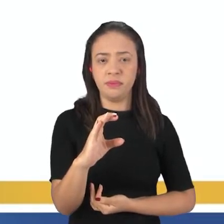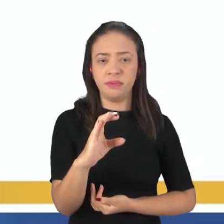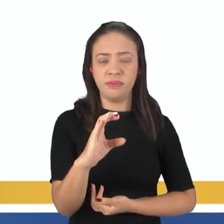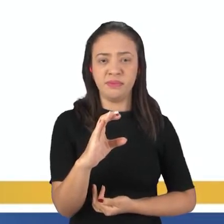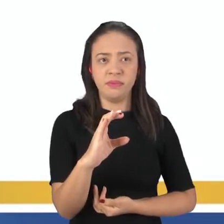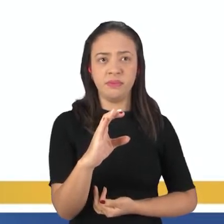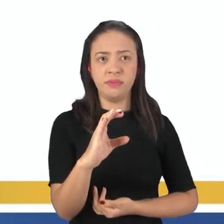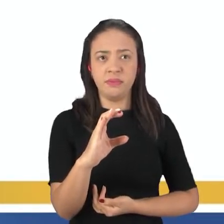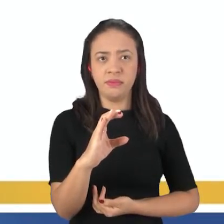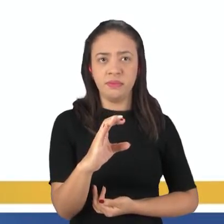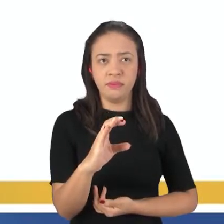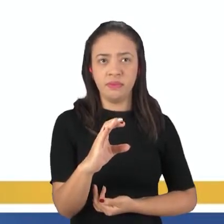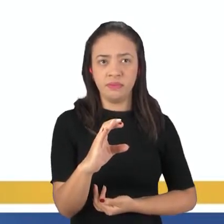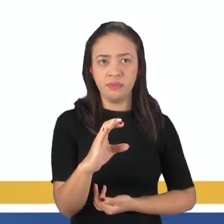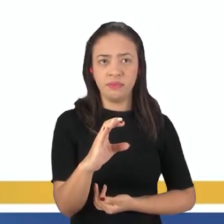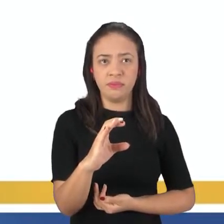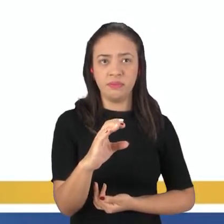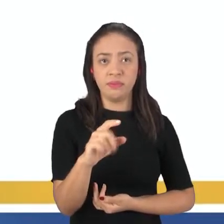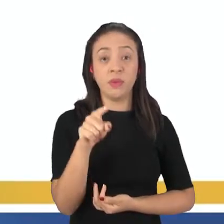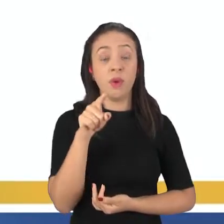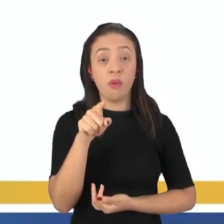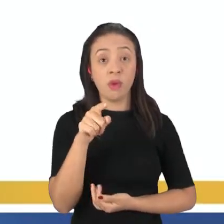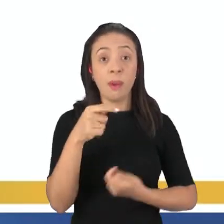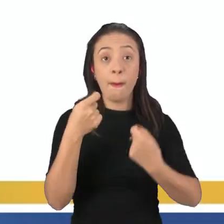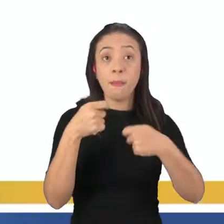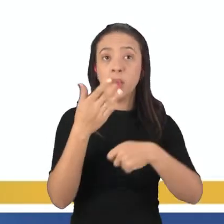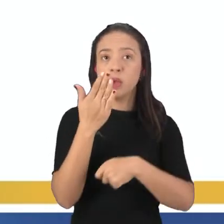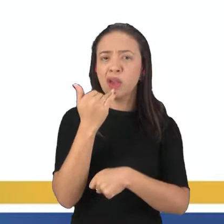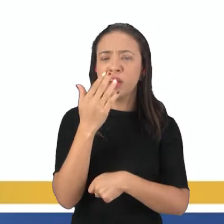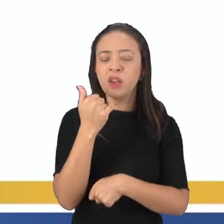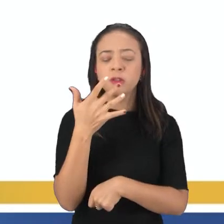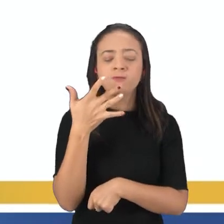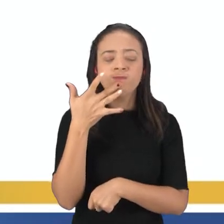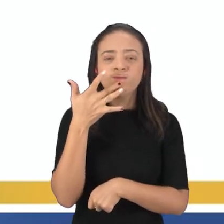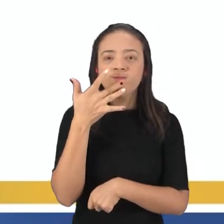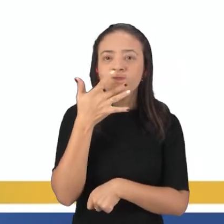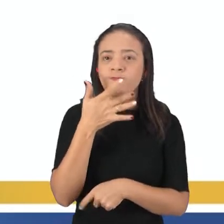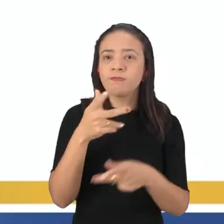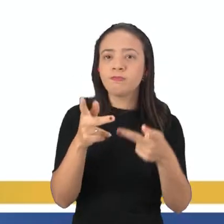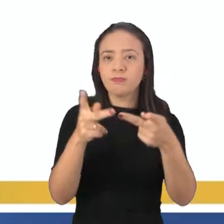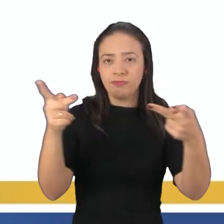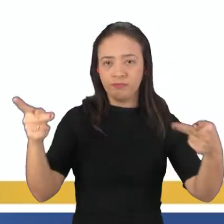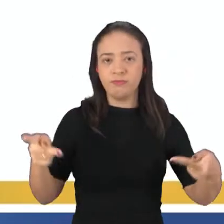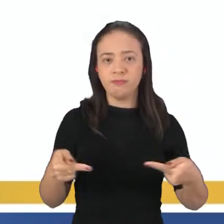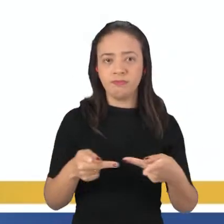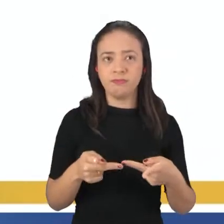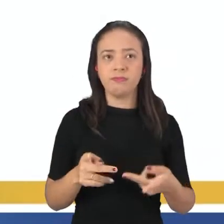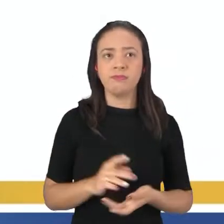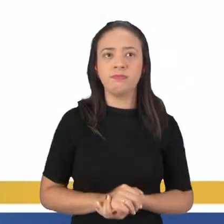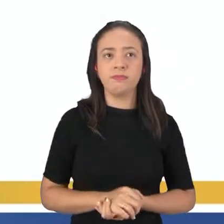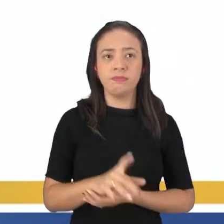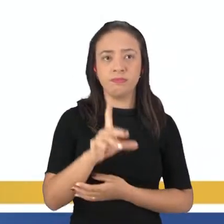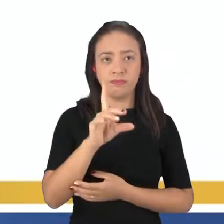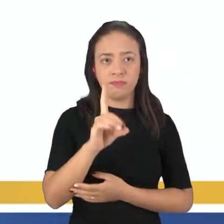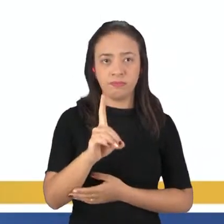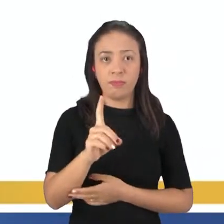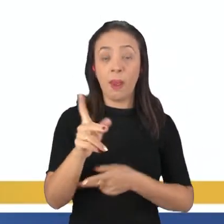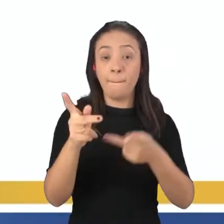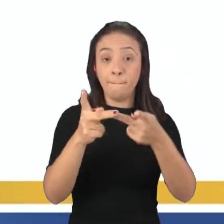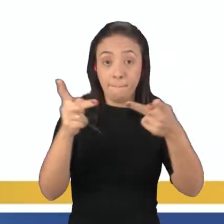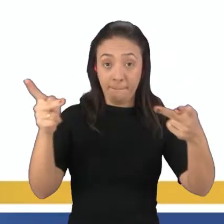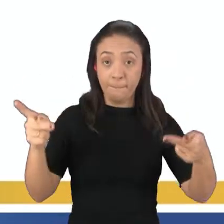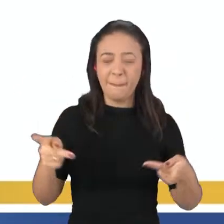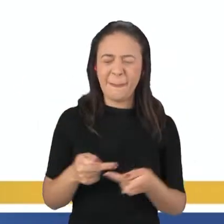É isso que falou no texto? Vamos lá. C. Você deve comer a deliciosa pizza. E